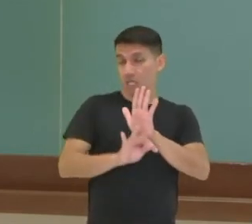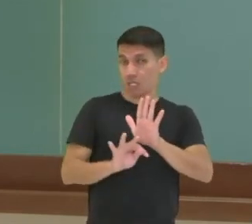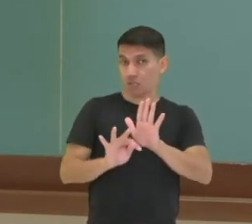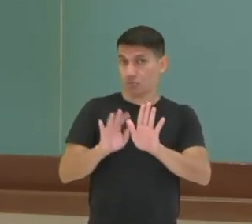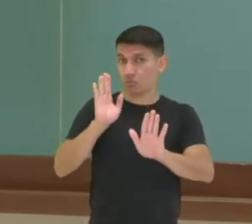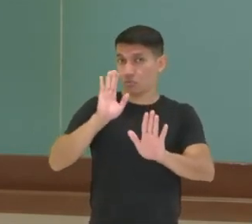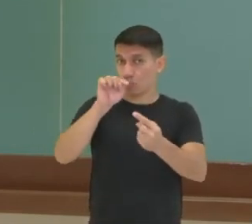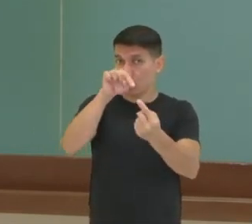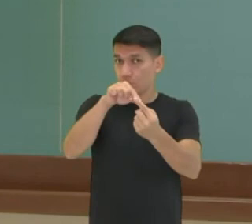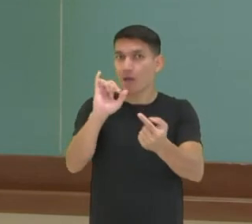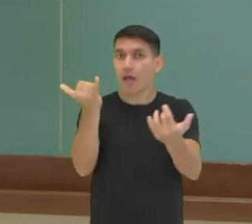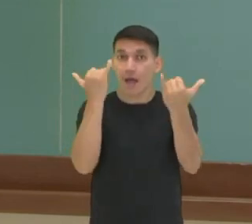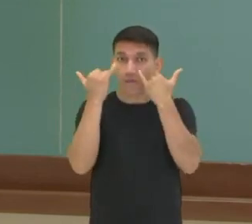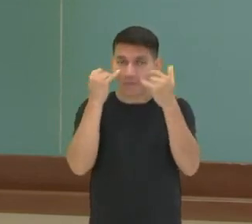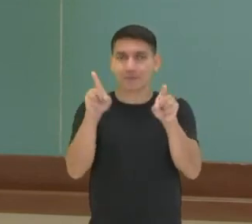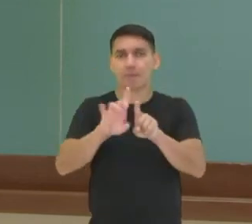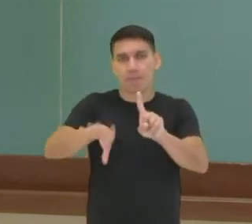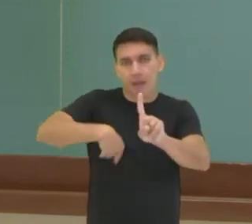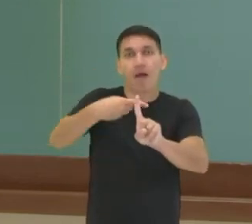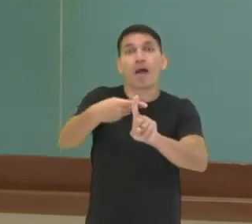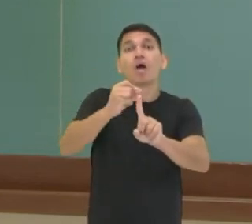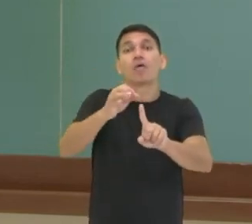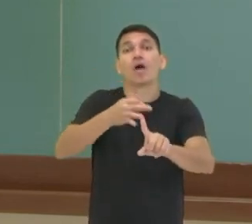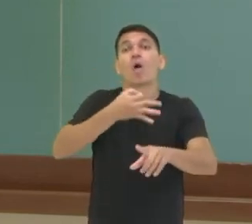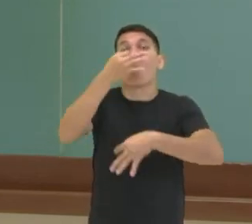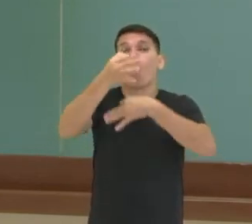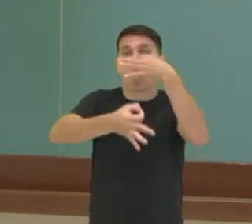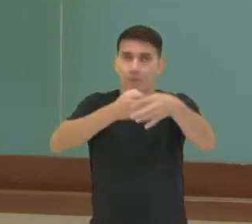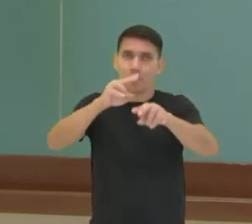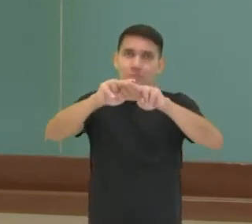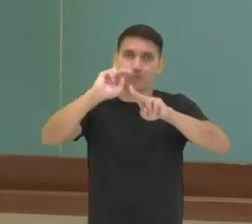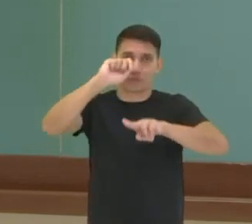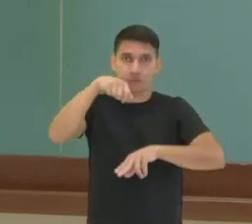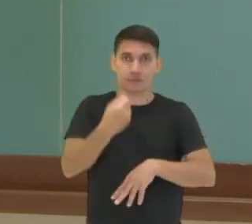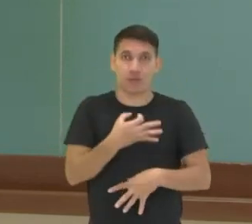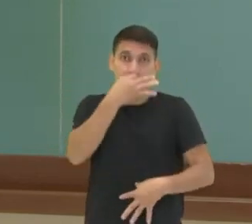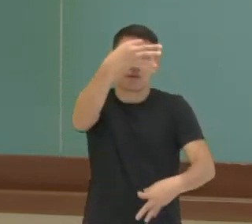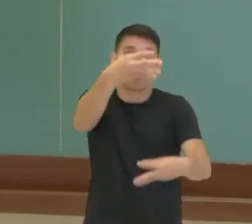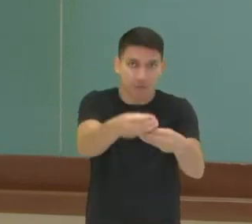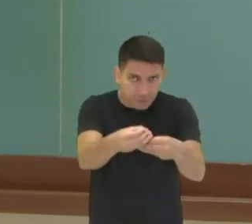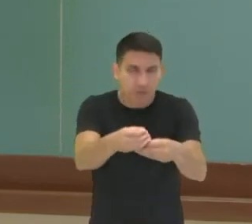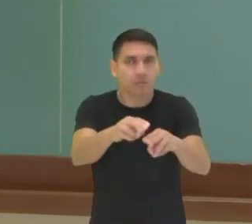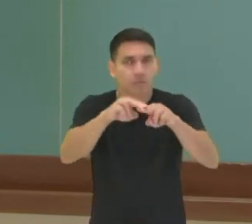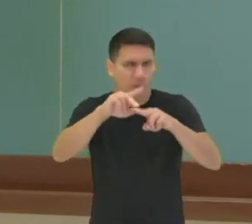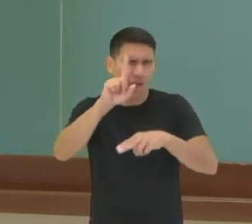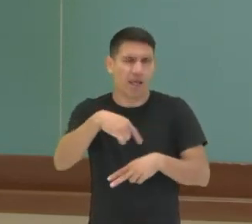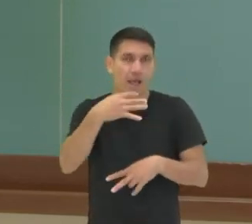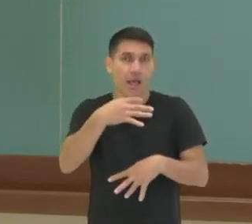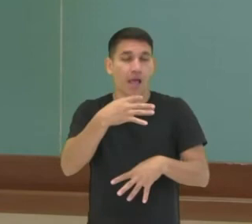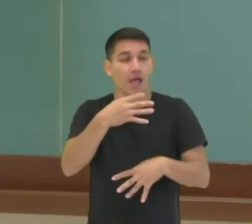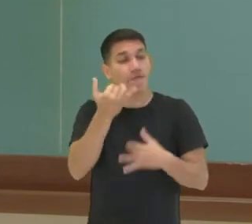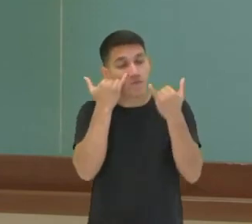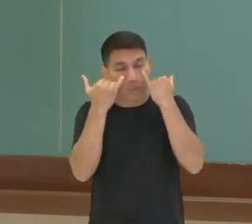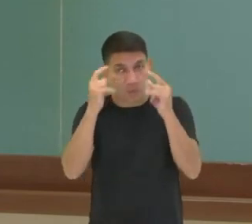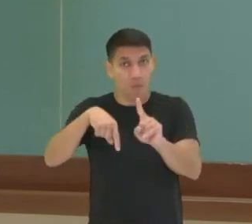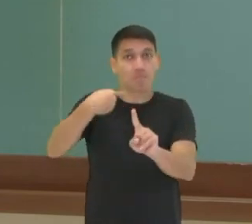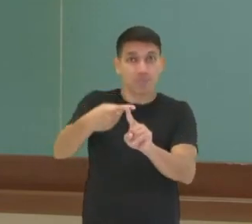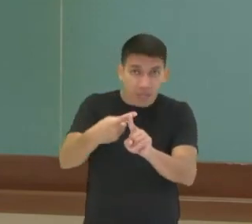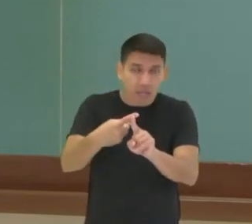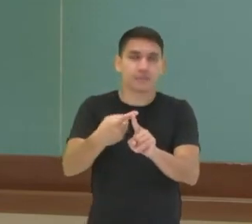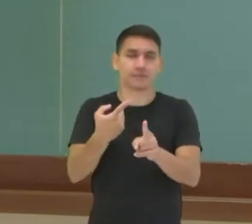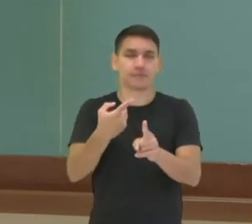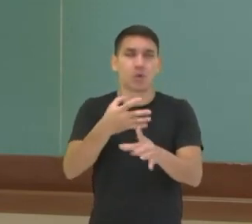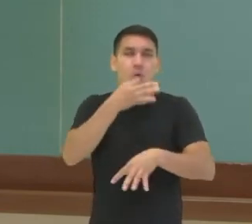informação e também de opinião. Então, esse aspecto é bem importante. É de informação, mas também de opinião. Tá?